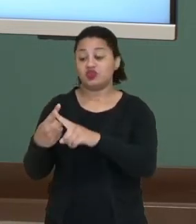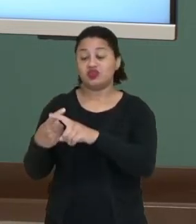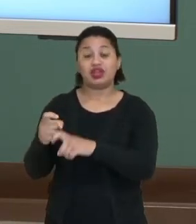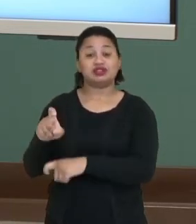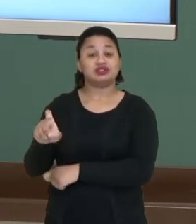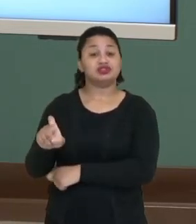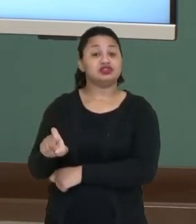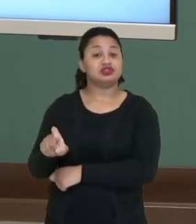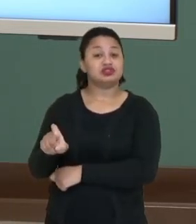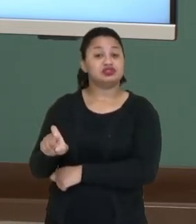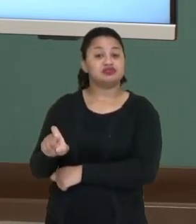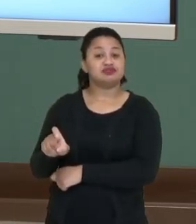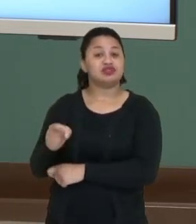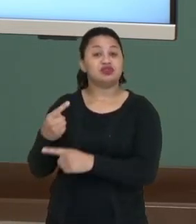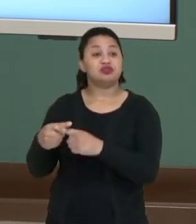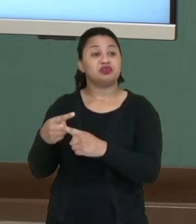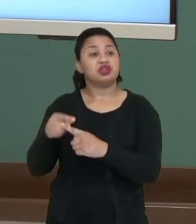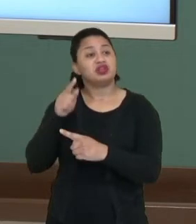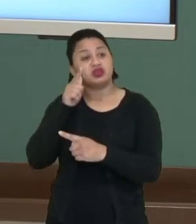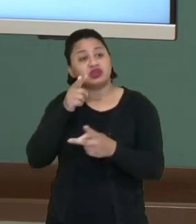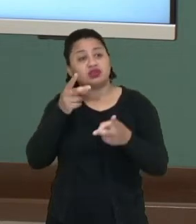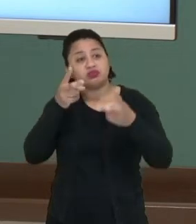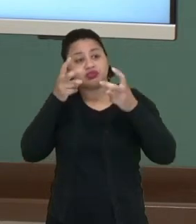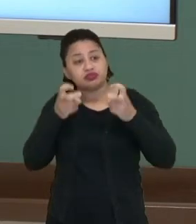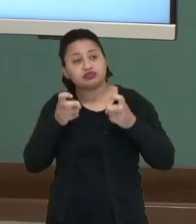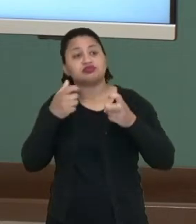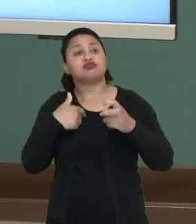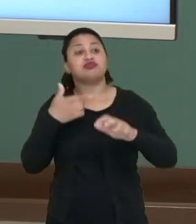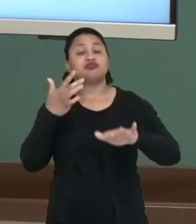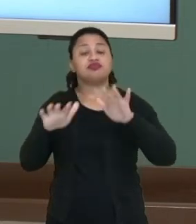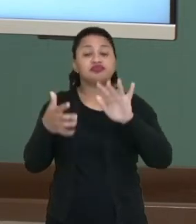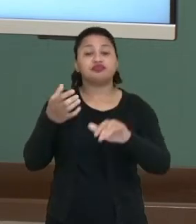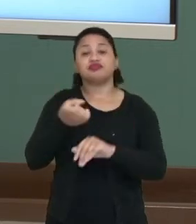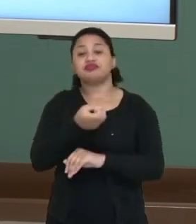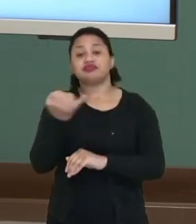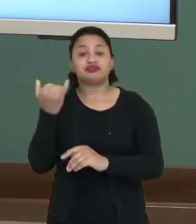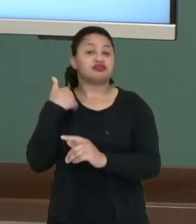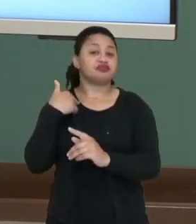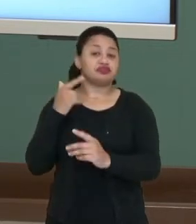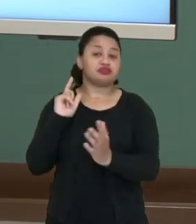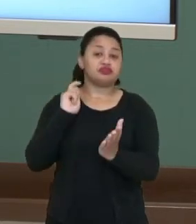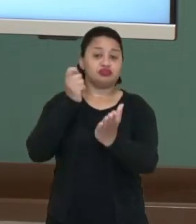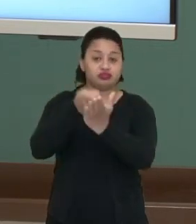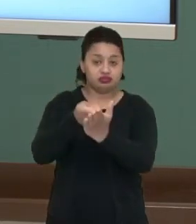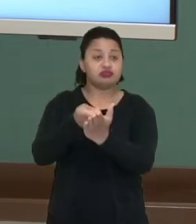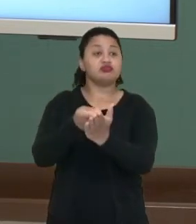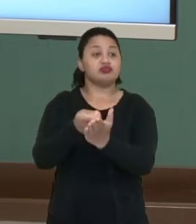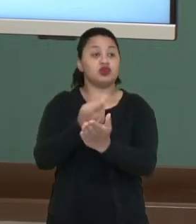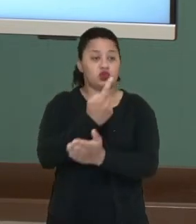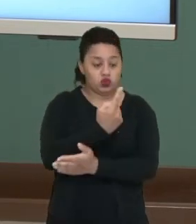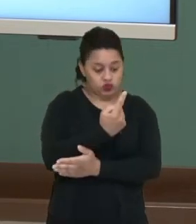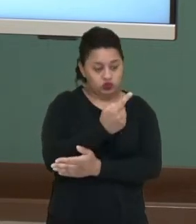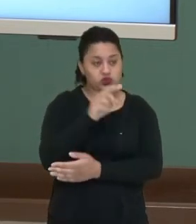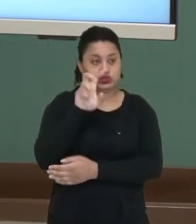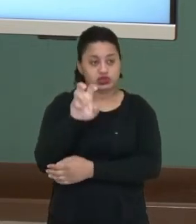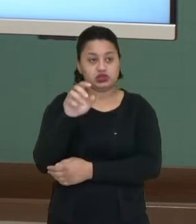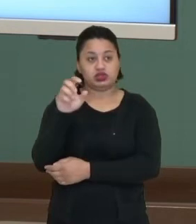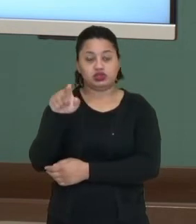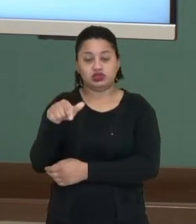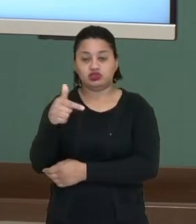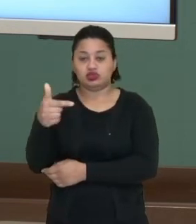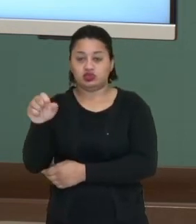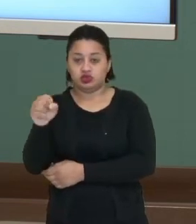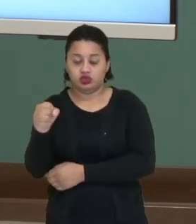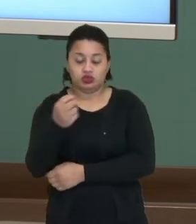X, porque você já percebeu que a quantidade de litros influencia no preço a pagar, tá? Se 1 custa